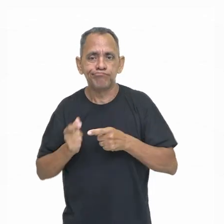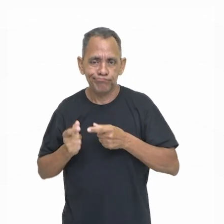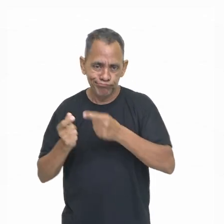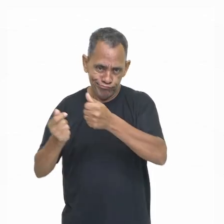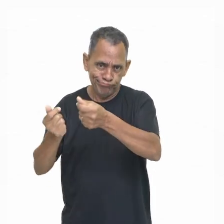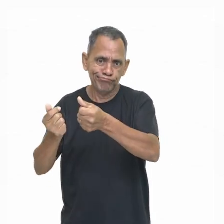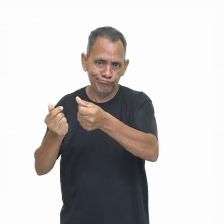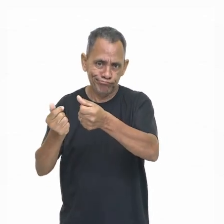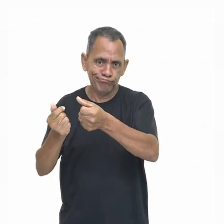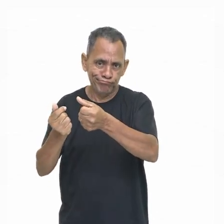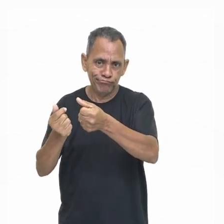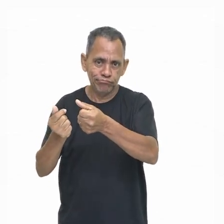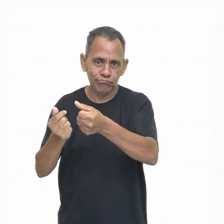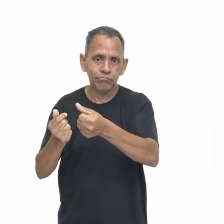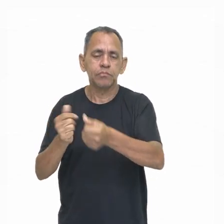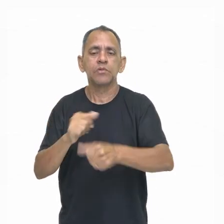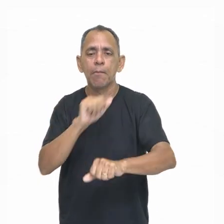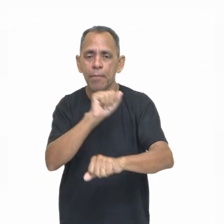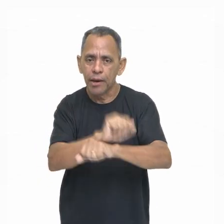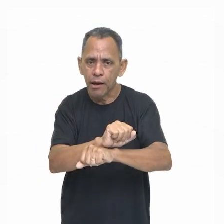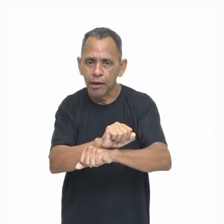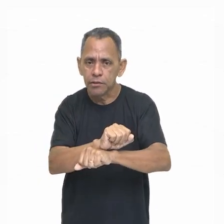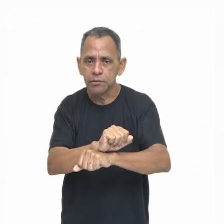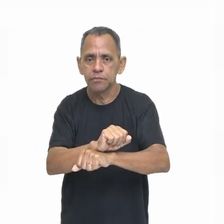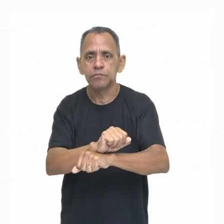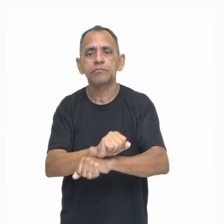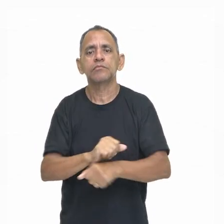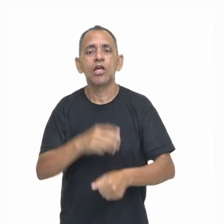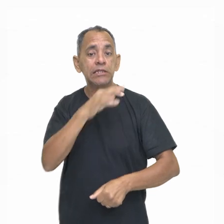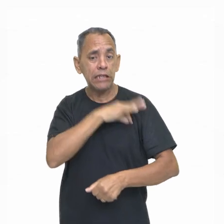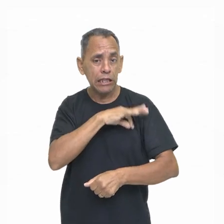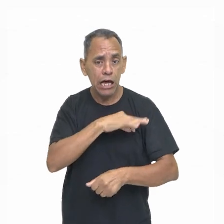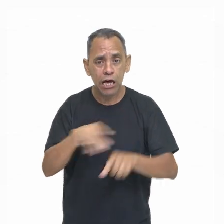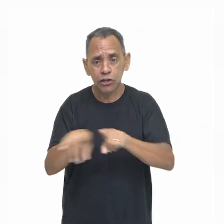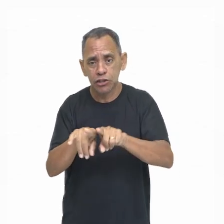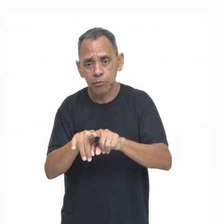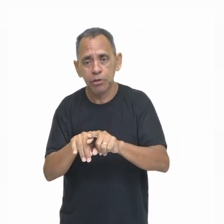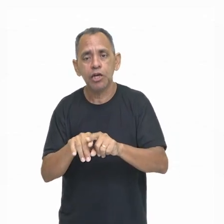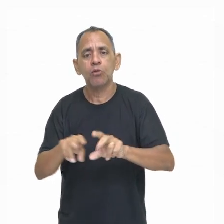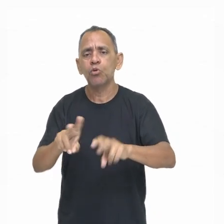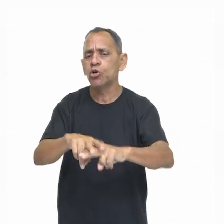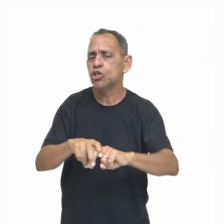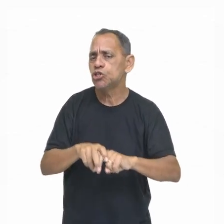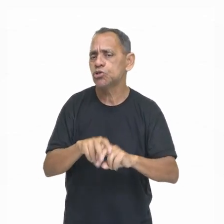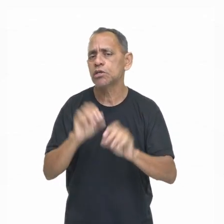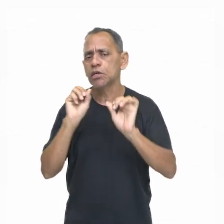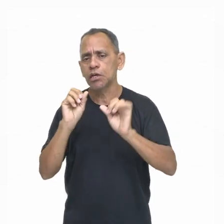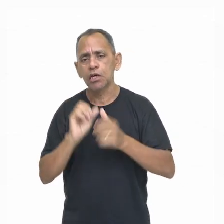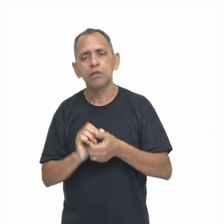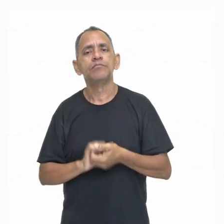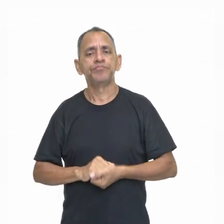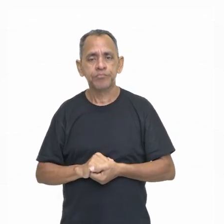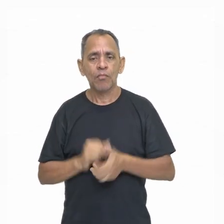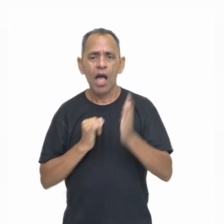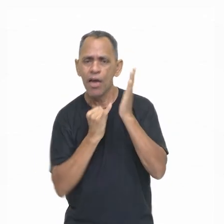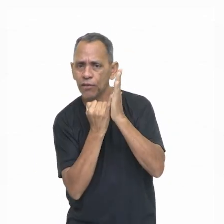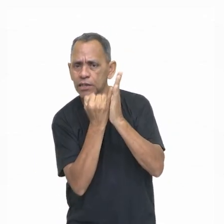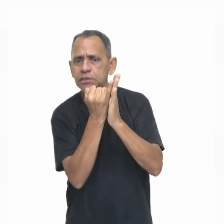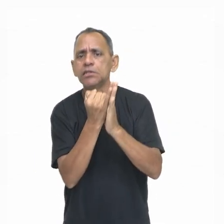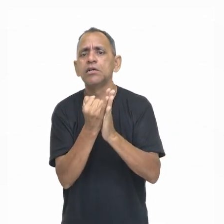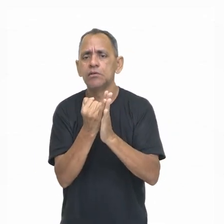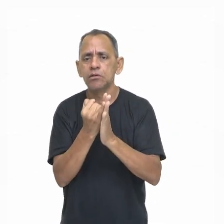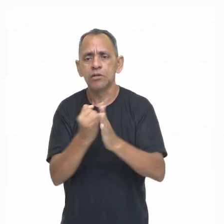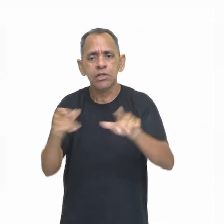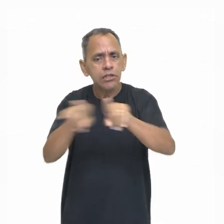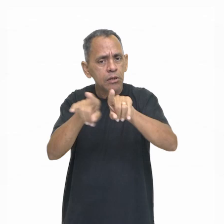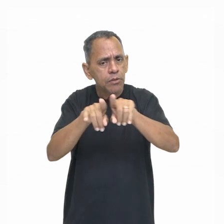não sobe nem desce, se mantém. Então, por isso a inflação também deveria se manter equiparada a esses valores de congelamento. Mas uma outra